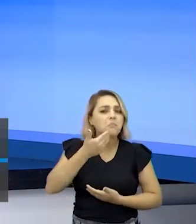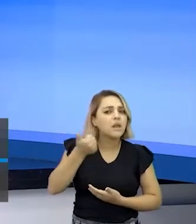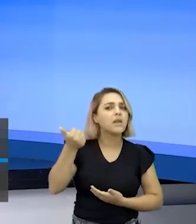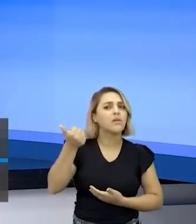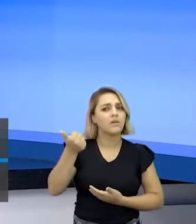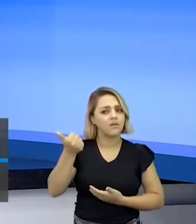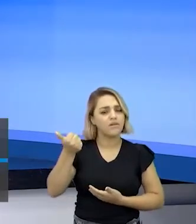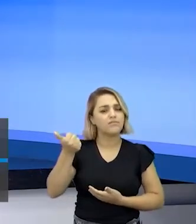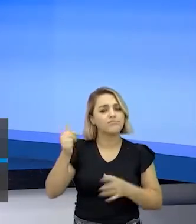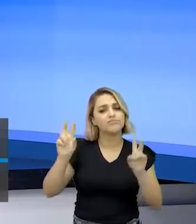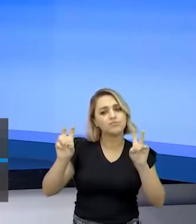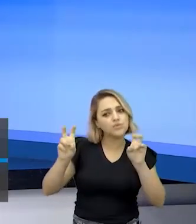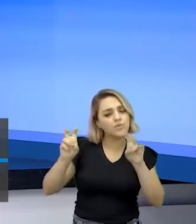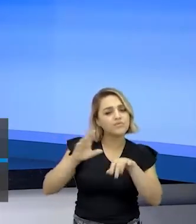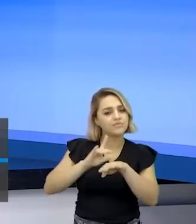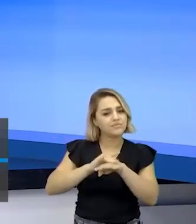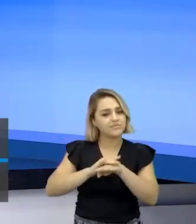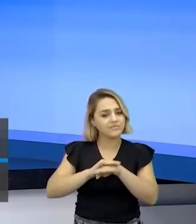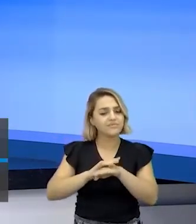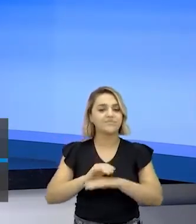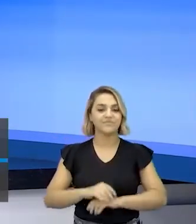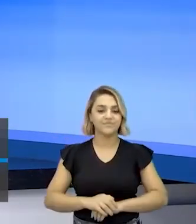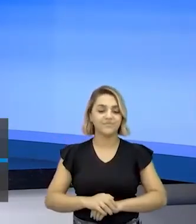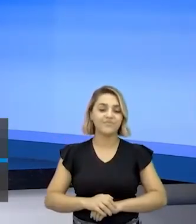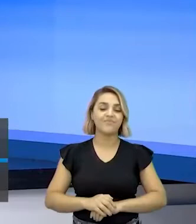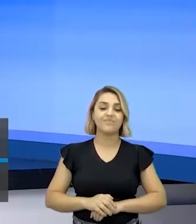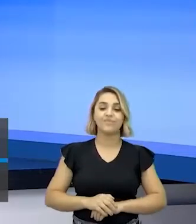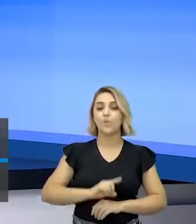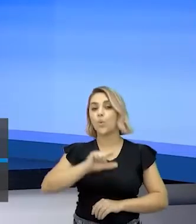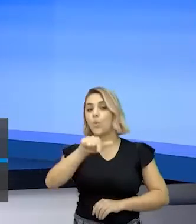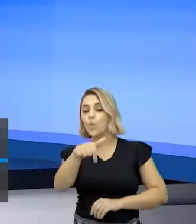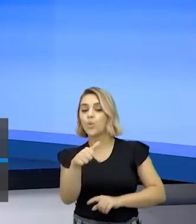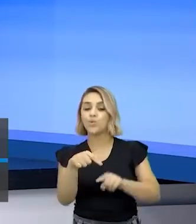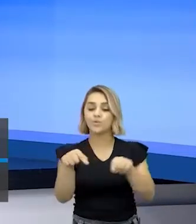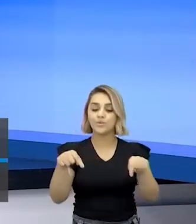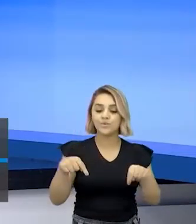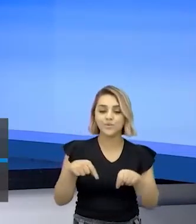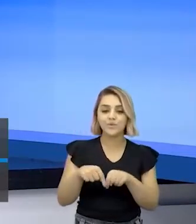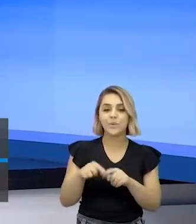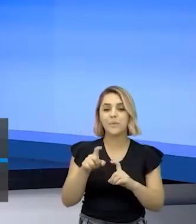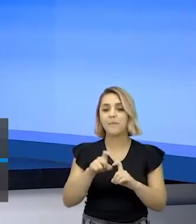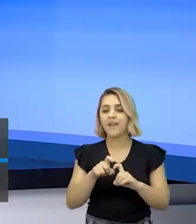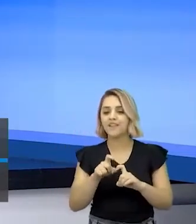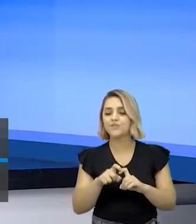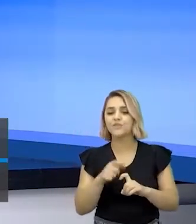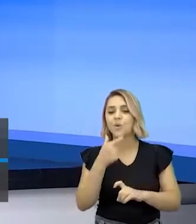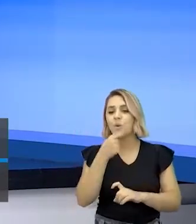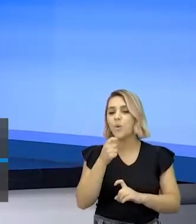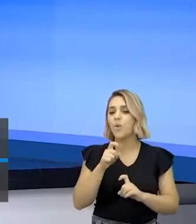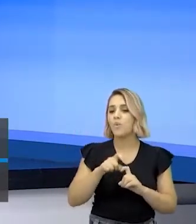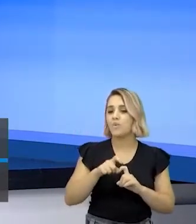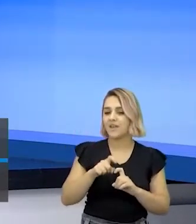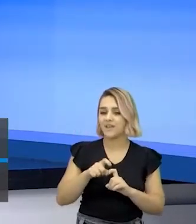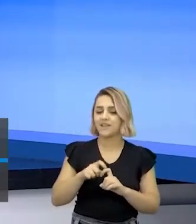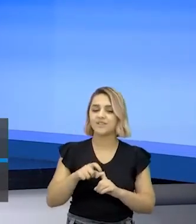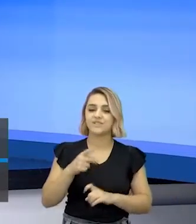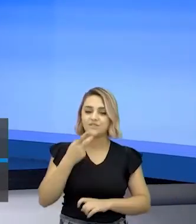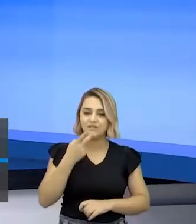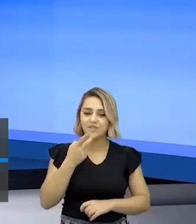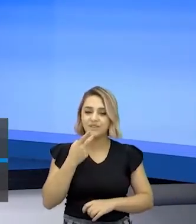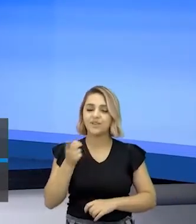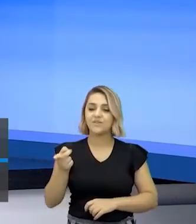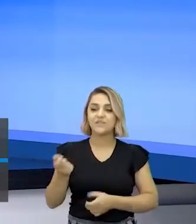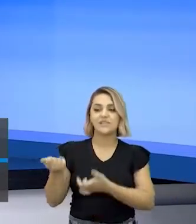certo? Então, num outro consultório médico, o doutor disse o seguinte, segundo o que